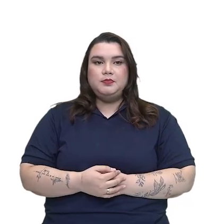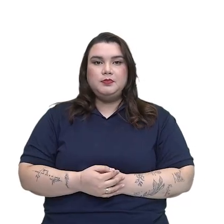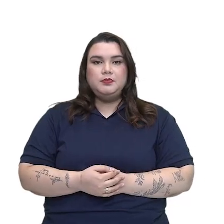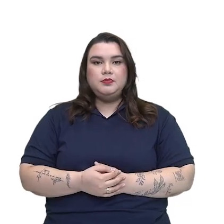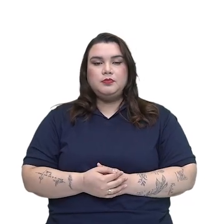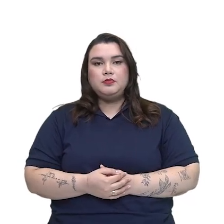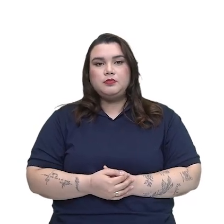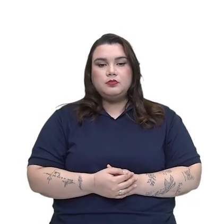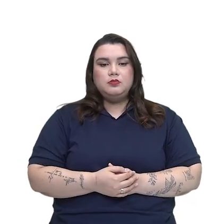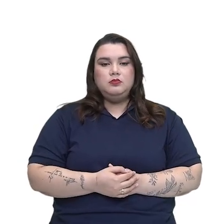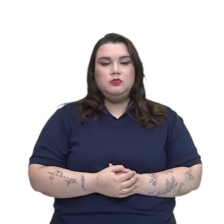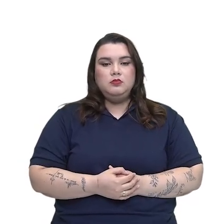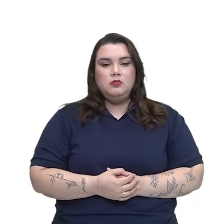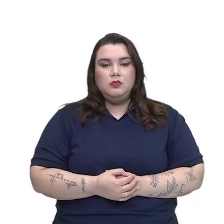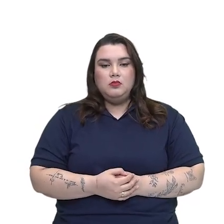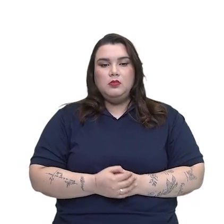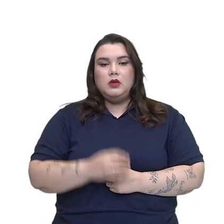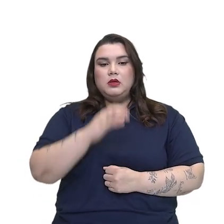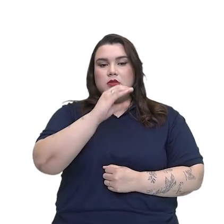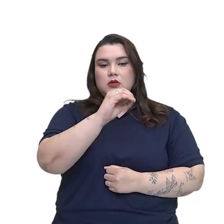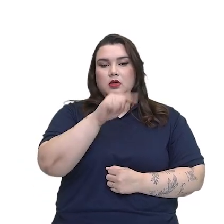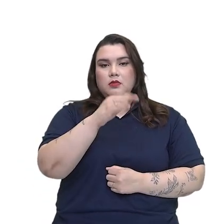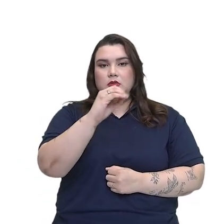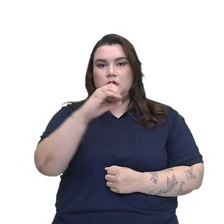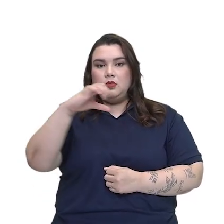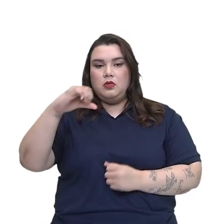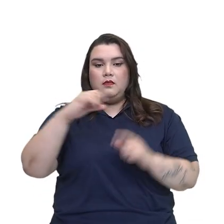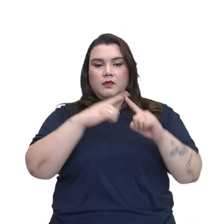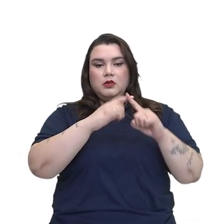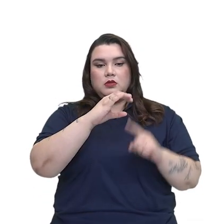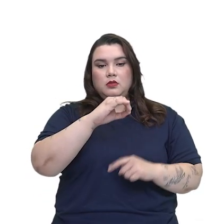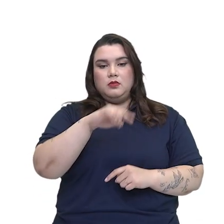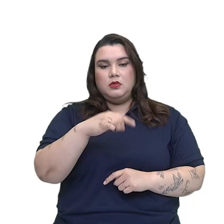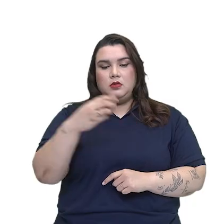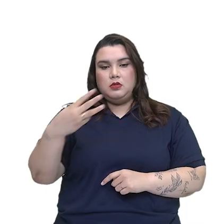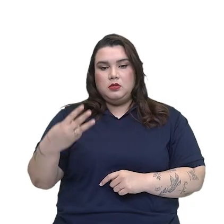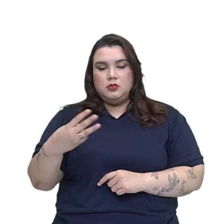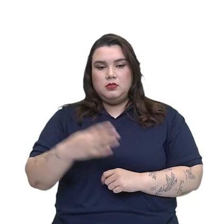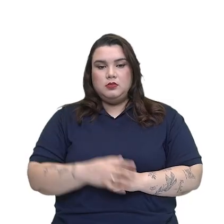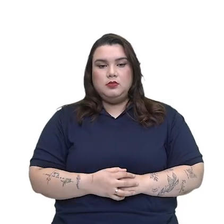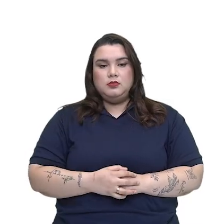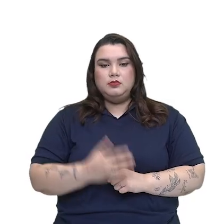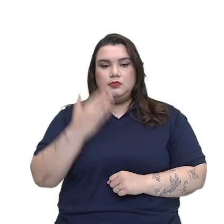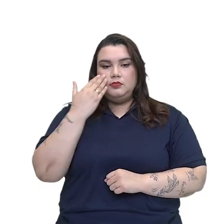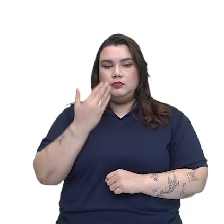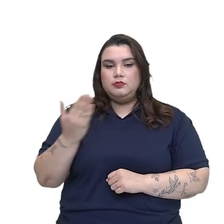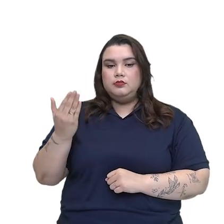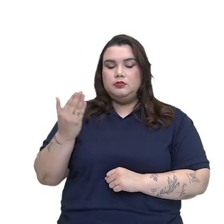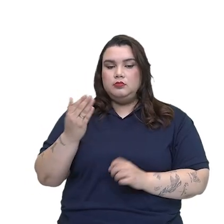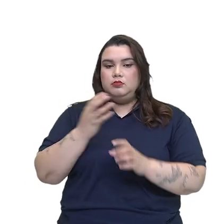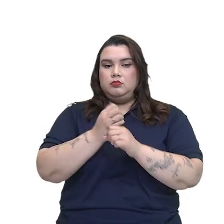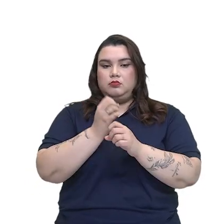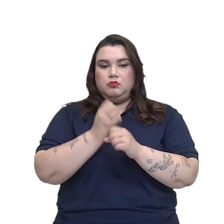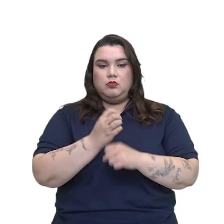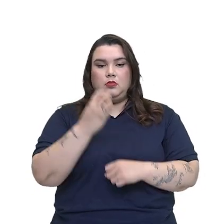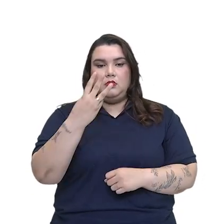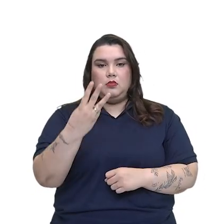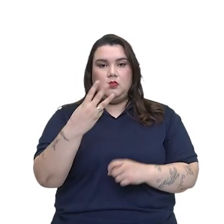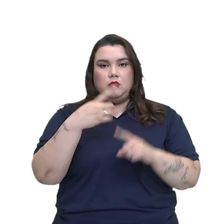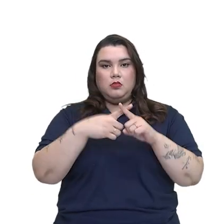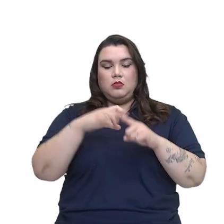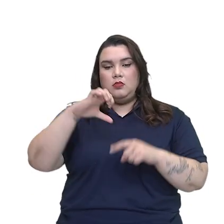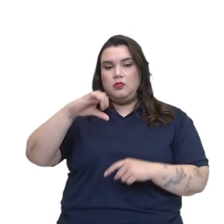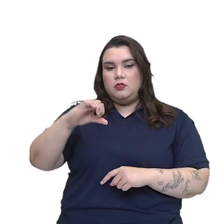Está aqui, ó. Vezes 0,3. E aí continua a nossa conta.